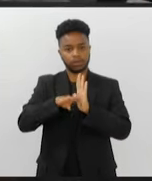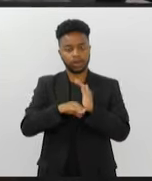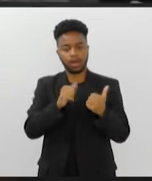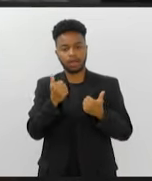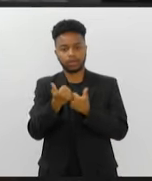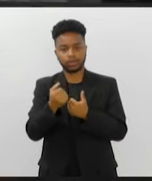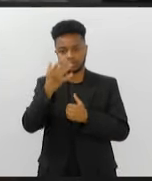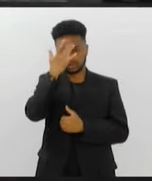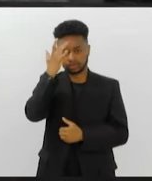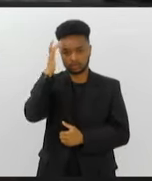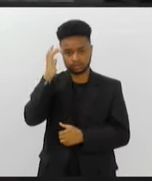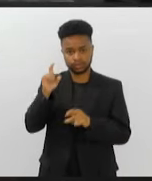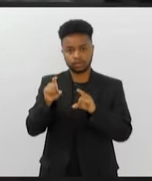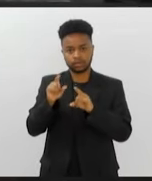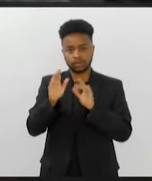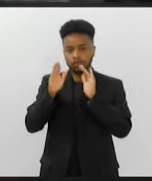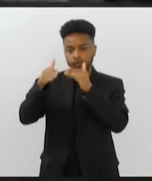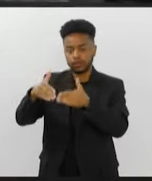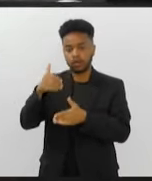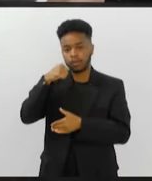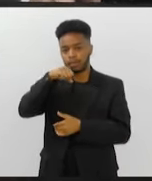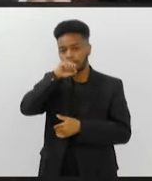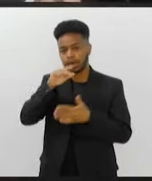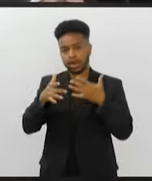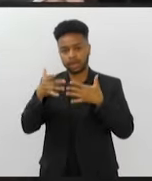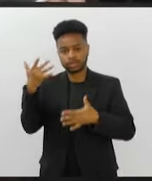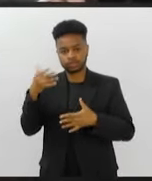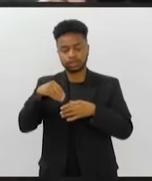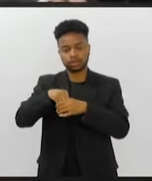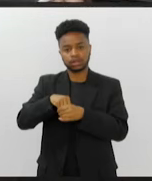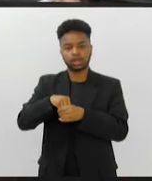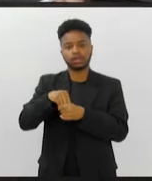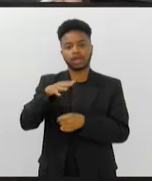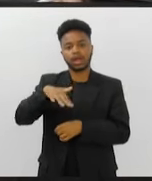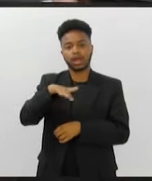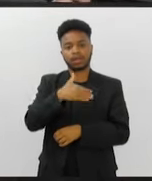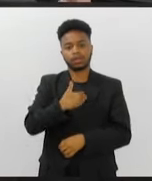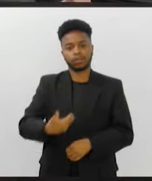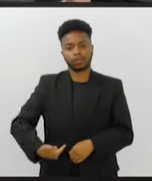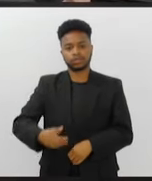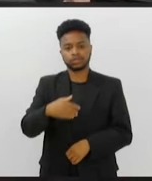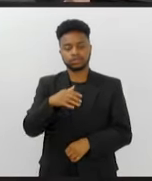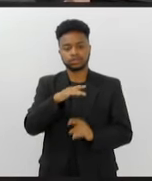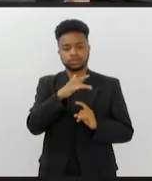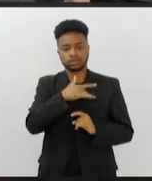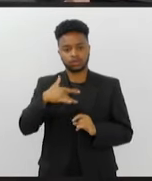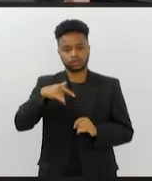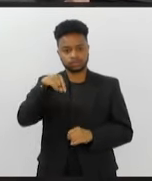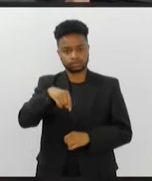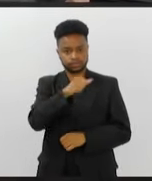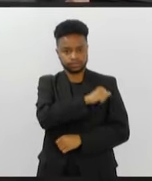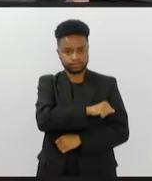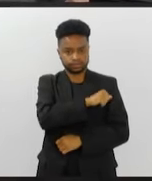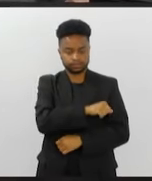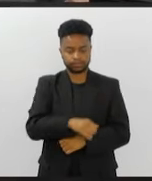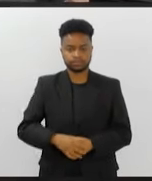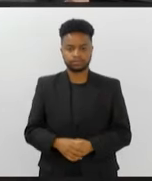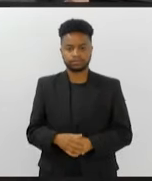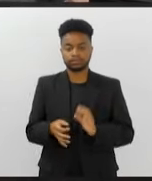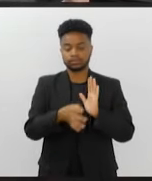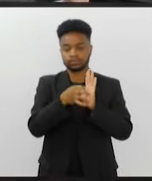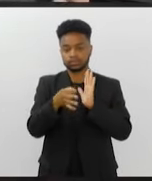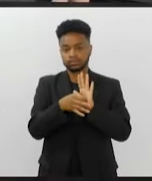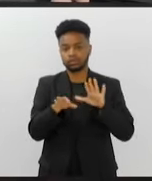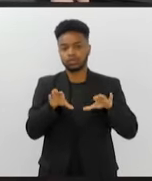Saúde Mental para Mães Atípicas nos Estabelecimentos Públicos de Saúde do Estado do Rio de Janeiro. Pareceres